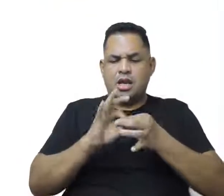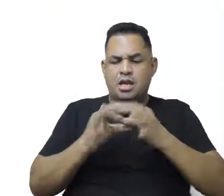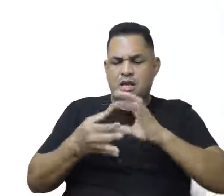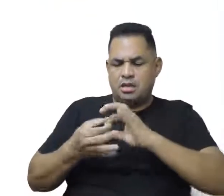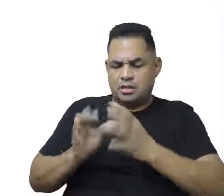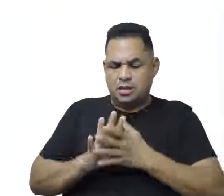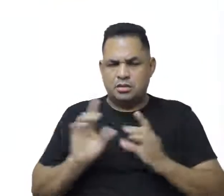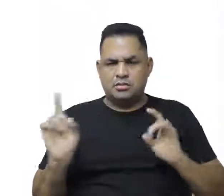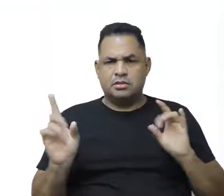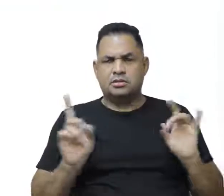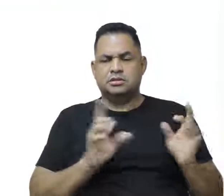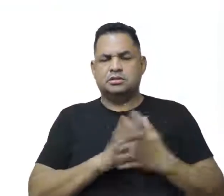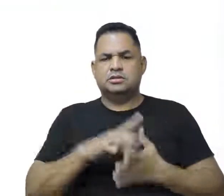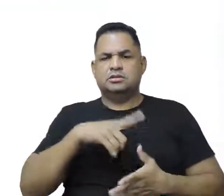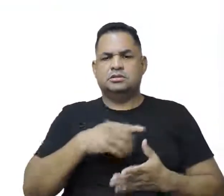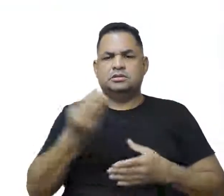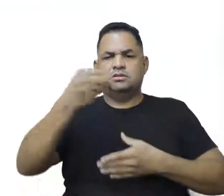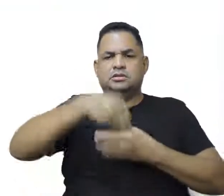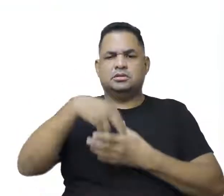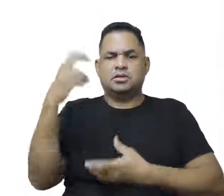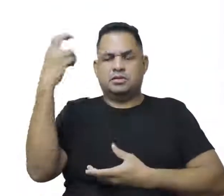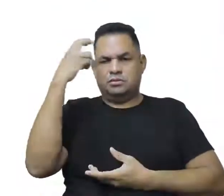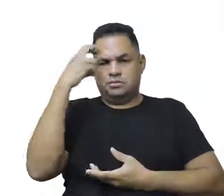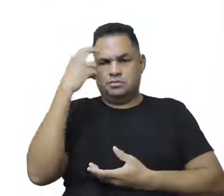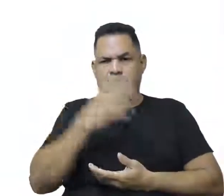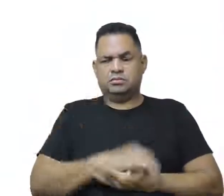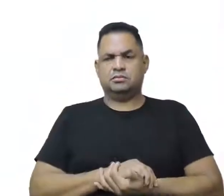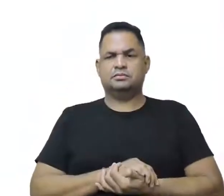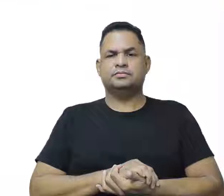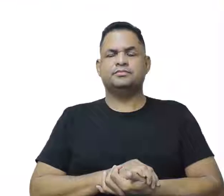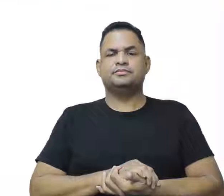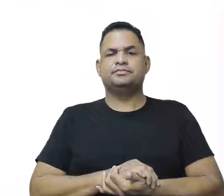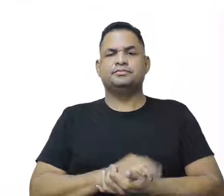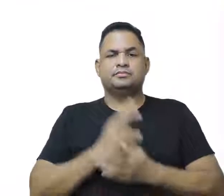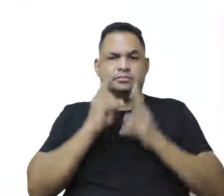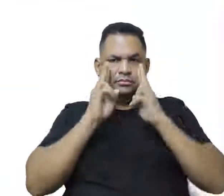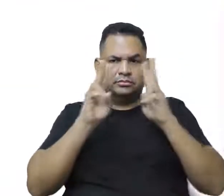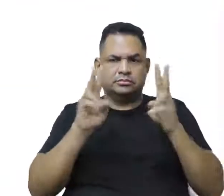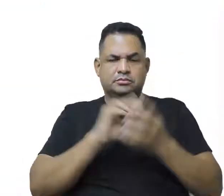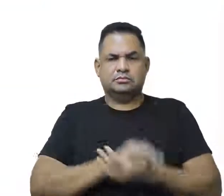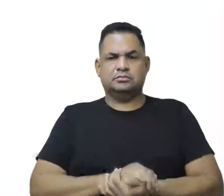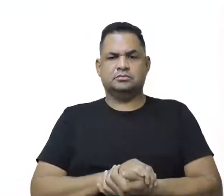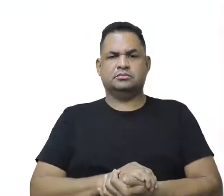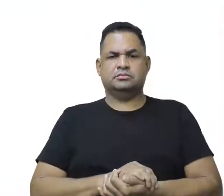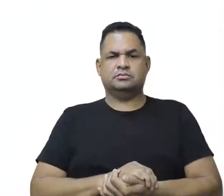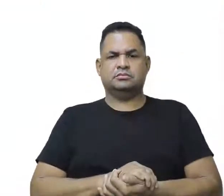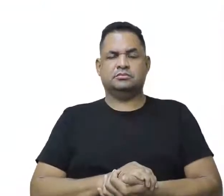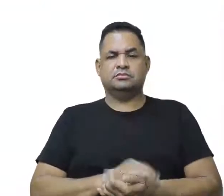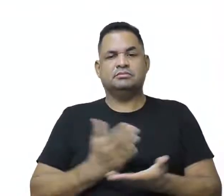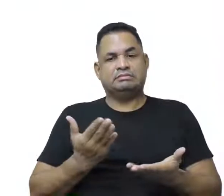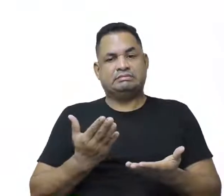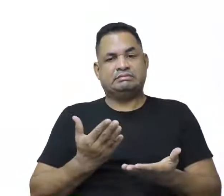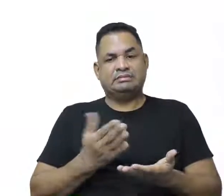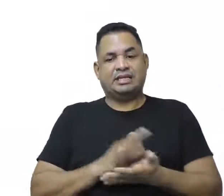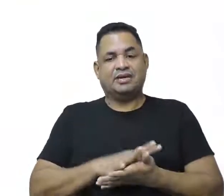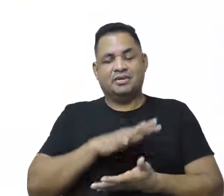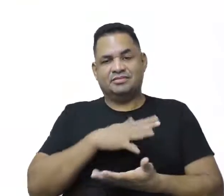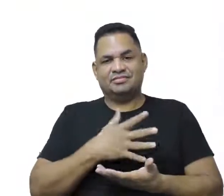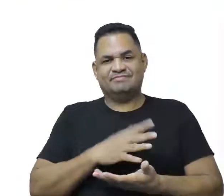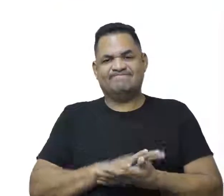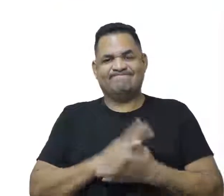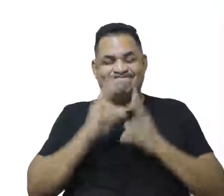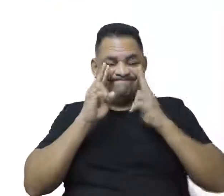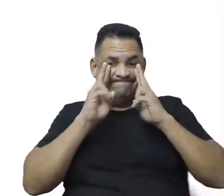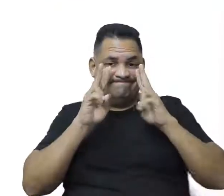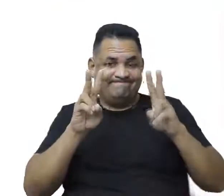do outro, dentro da cultura, tá certo? Essa era a visão dele. Gente, é até cruel, né? A visão dele,